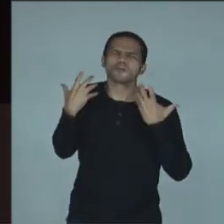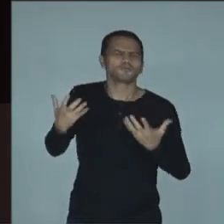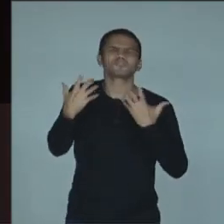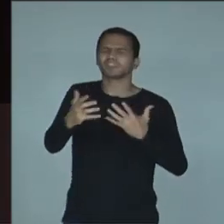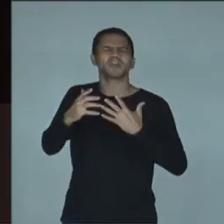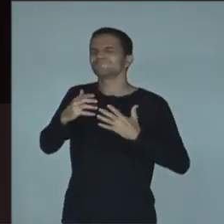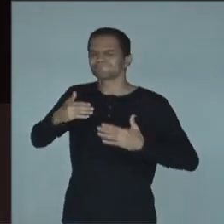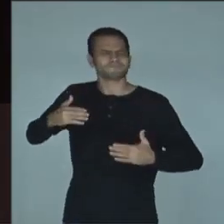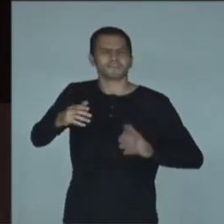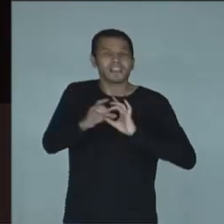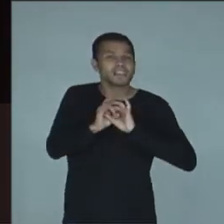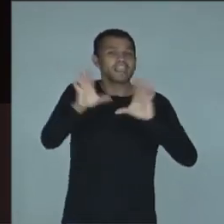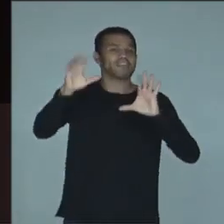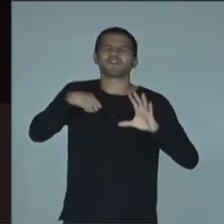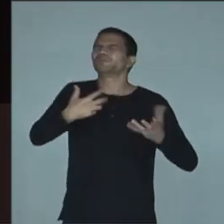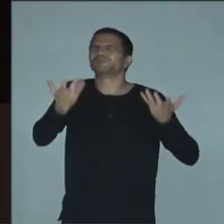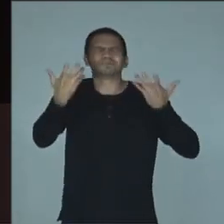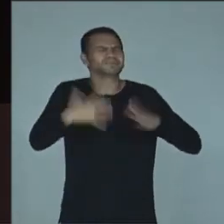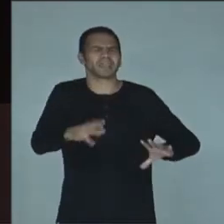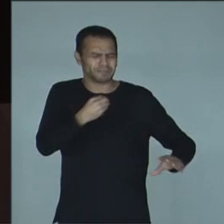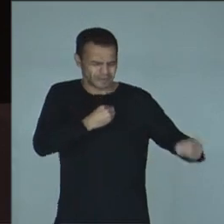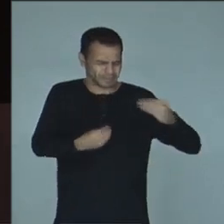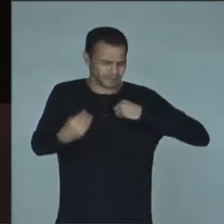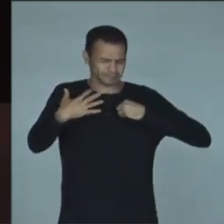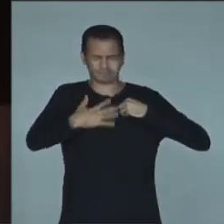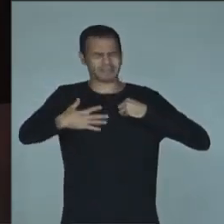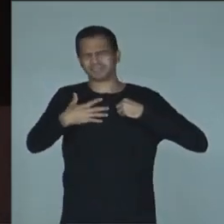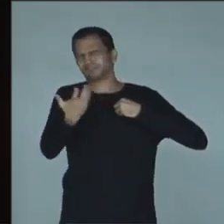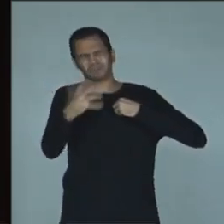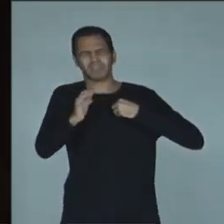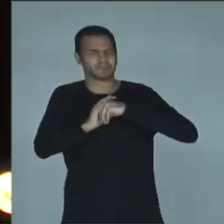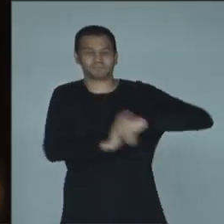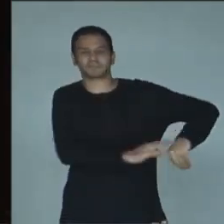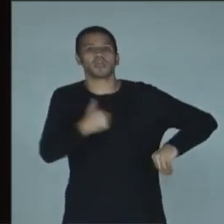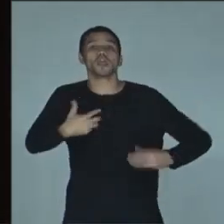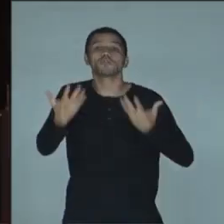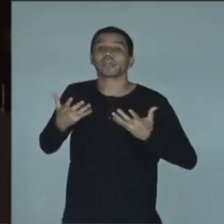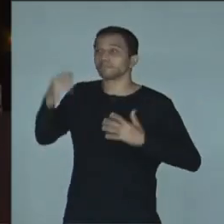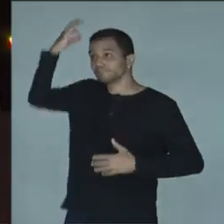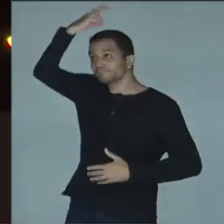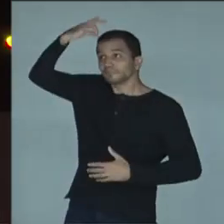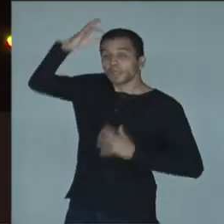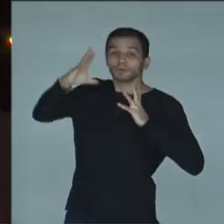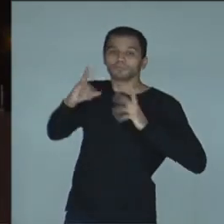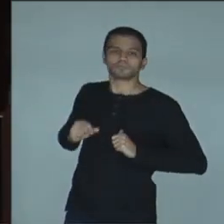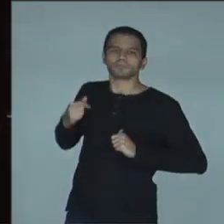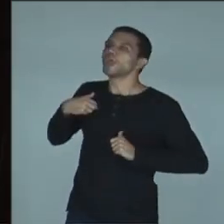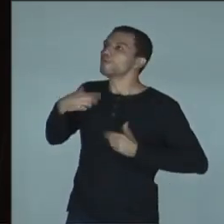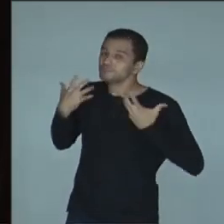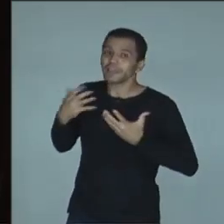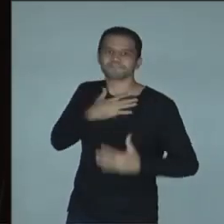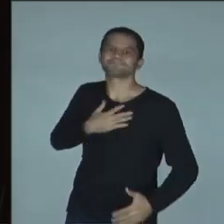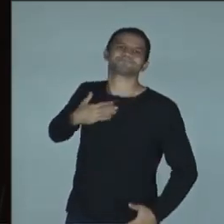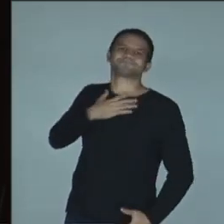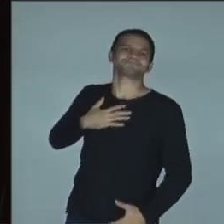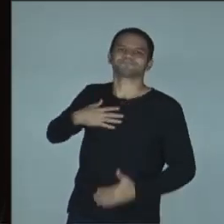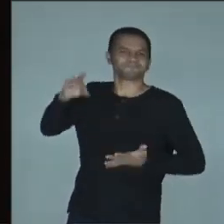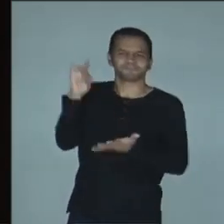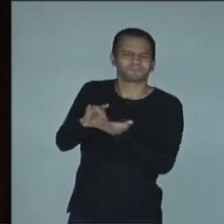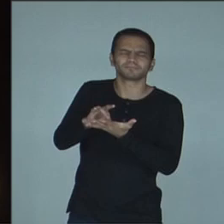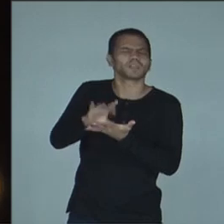não ter prazer no pecado sua filha que tá fazendo a santidade porque tem gente que acha que santidade é a